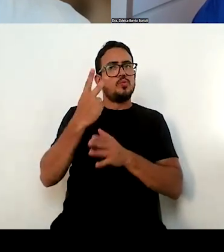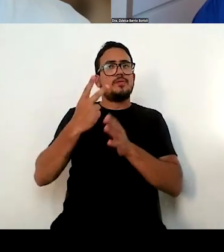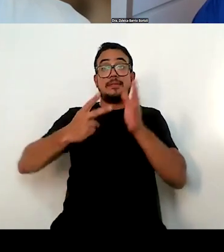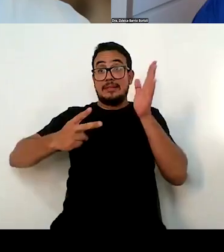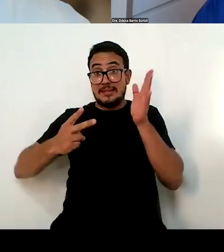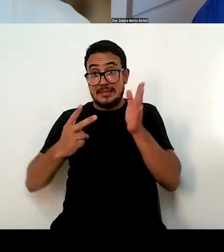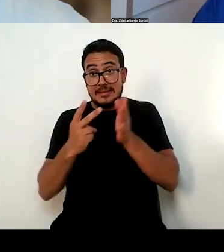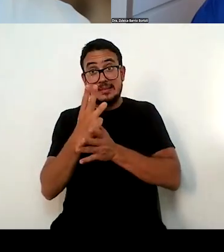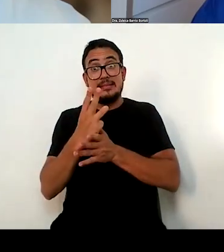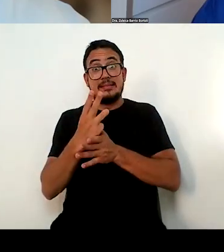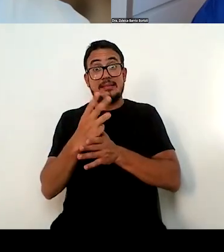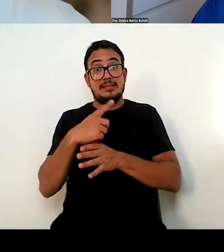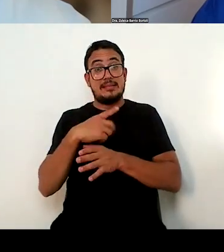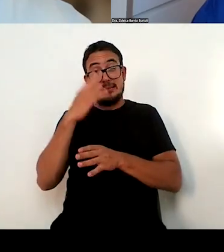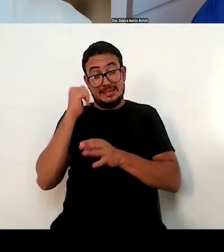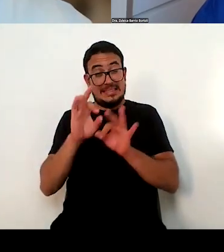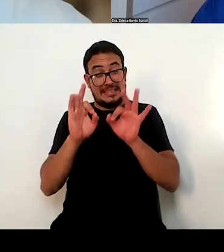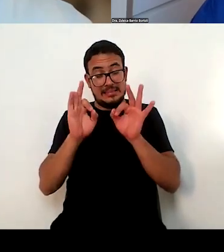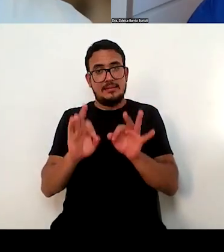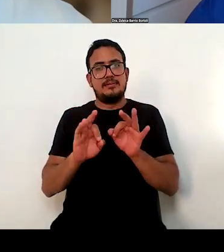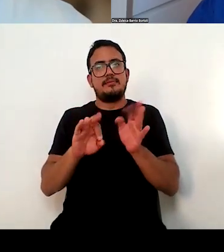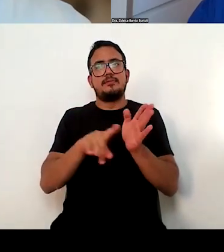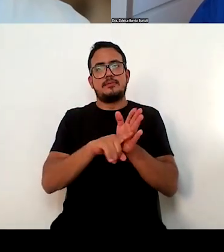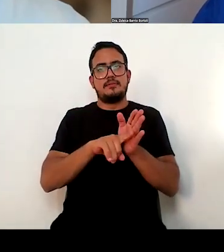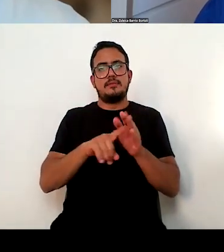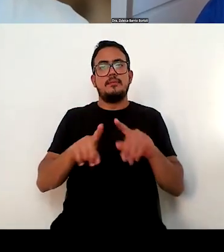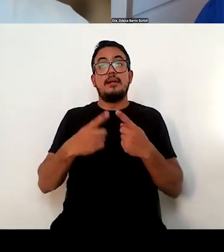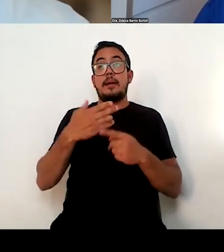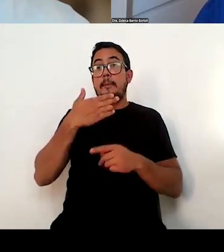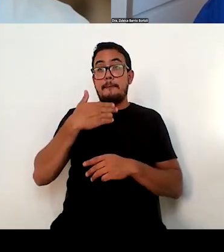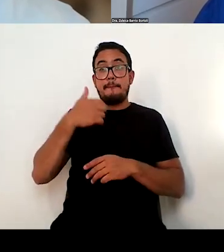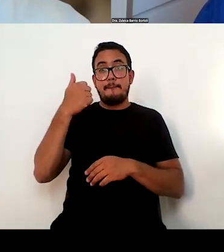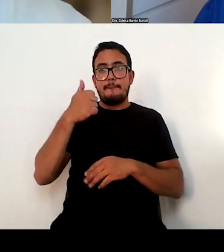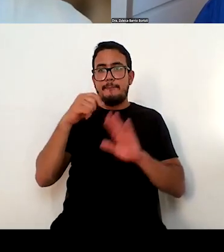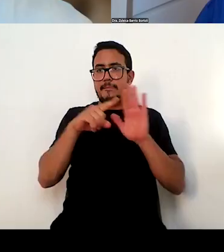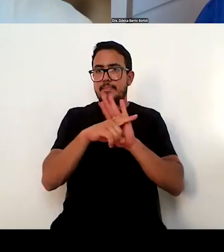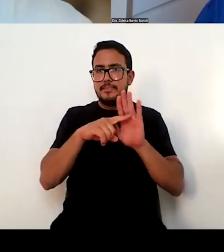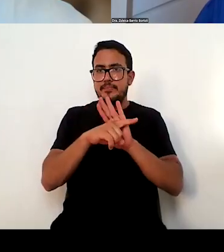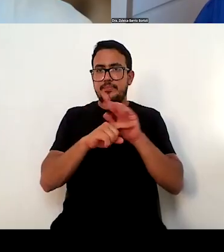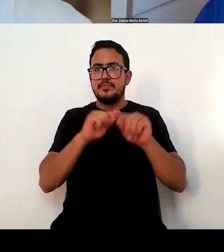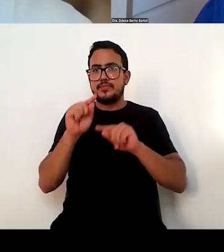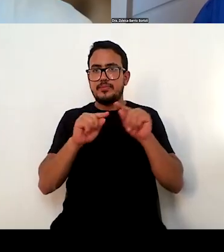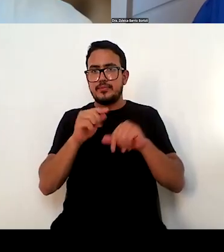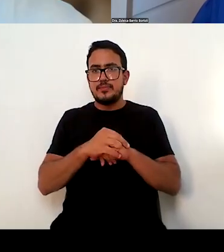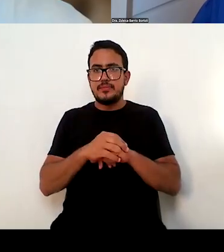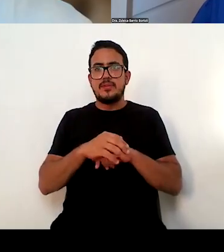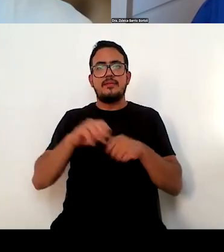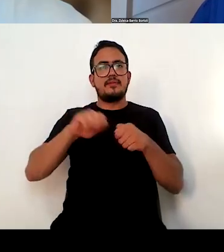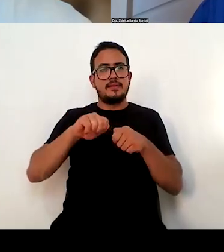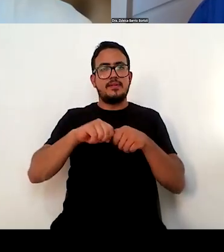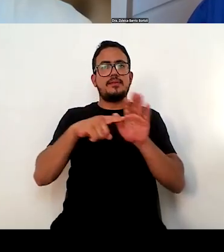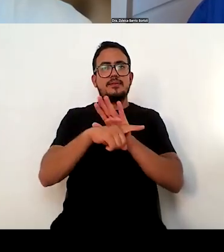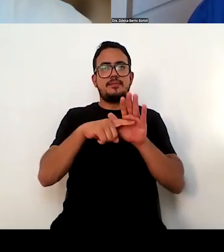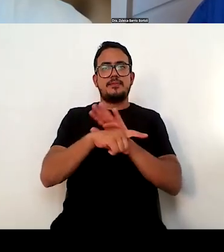está negativo. Tá? Mas o melhor exame para paciente que já teve lesão é rastrear com a colonoscopia. Mas também